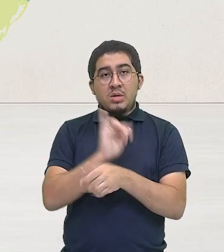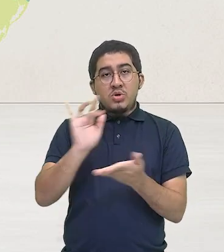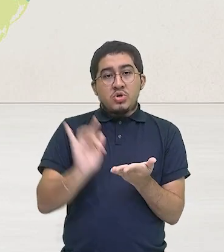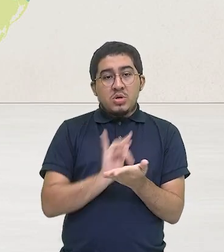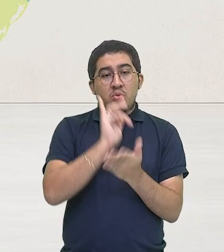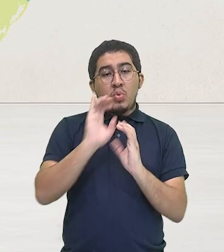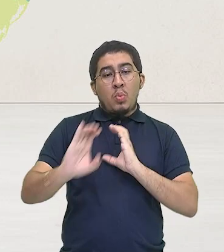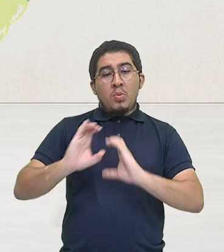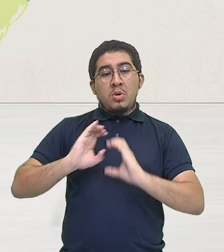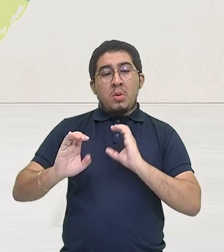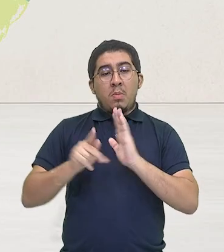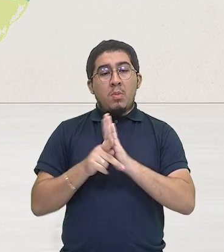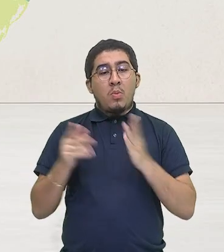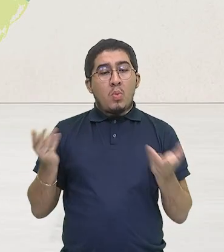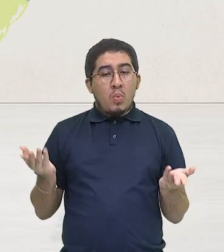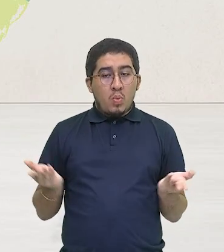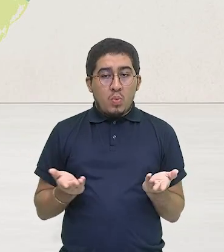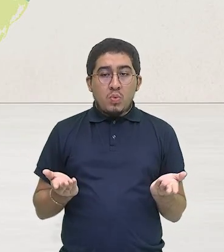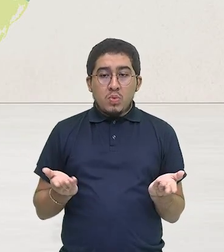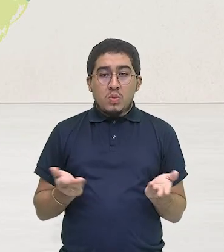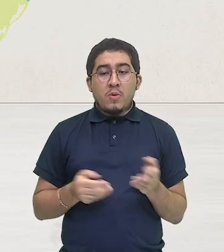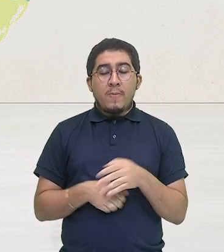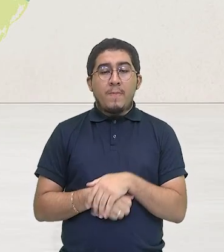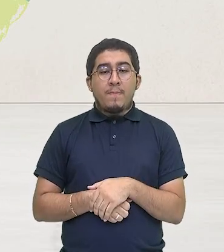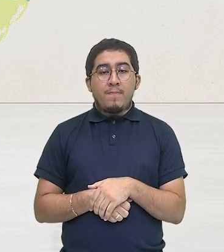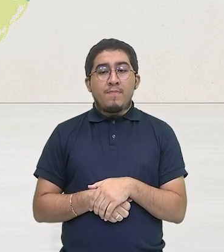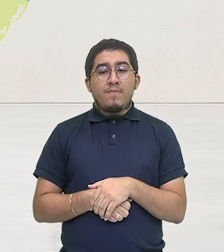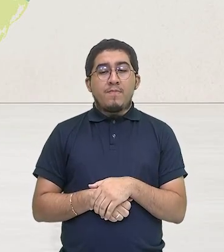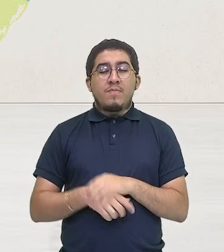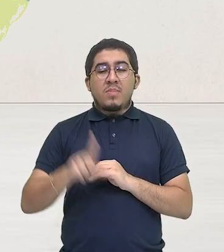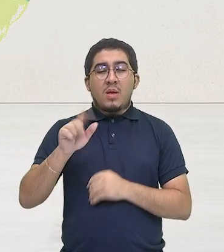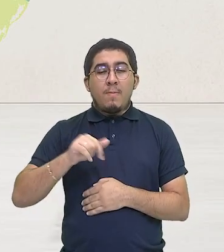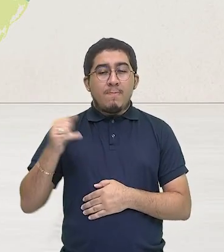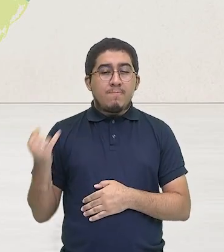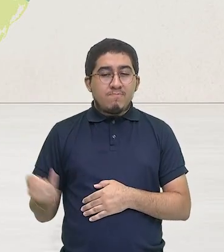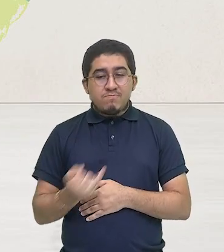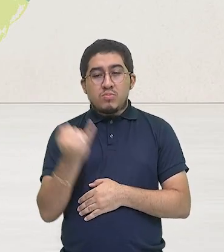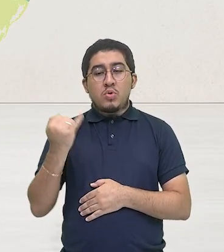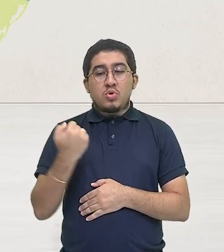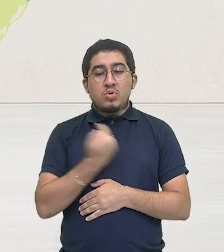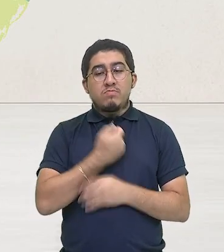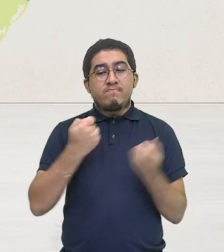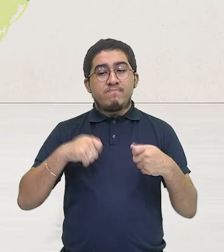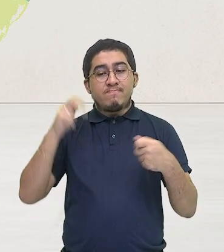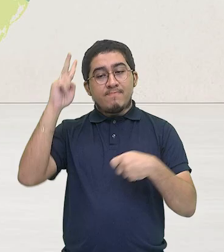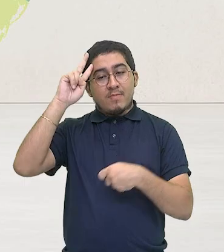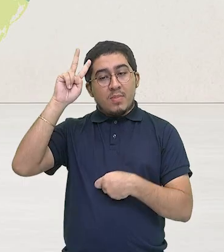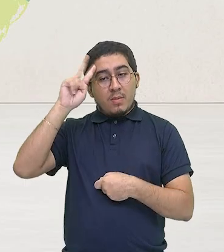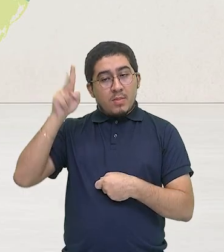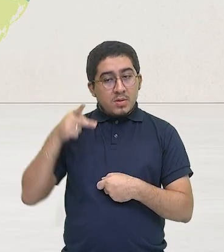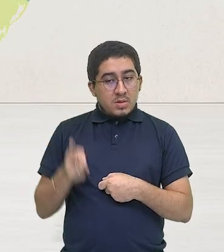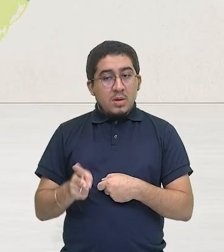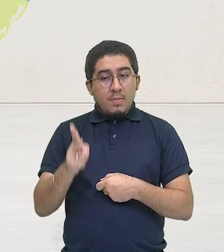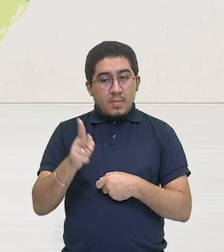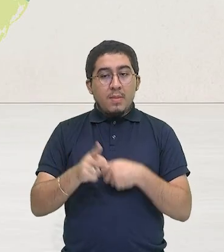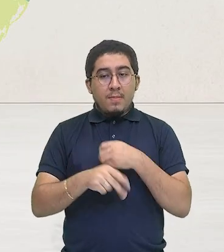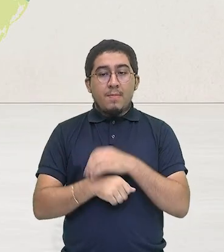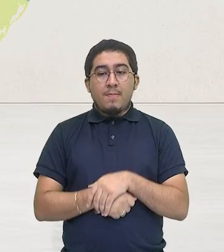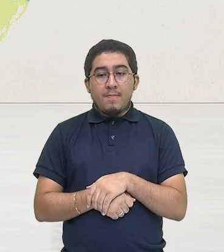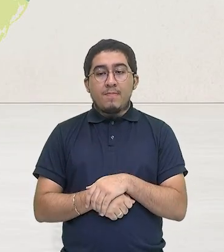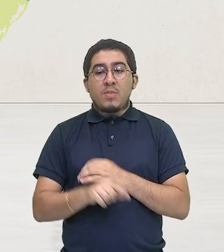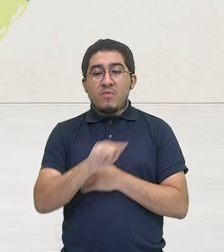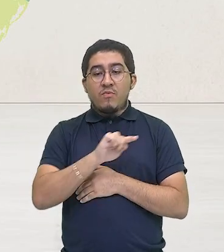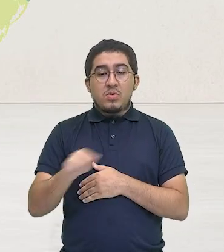digitais na atualidade. É um ponto que não podemos deixar de frisar, que